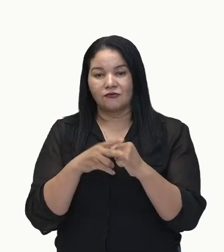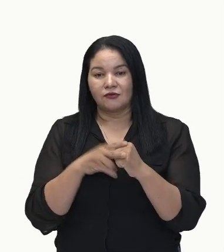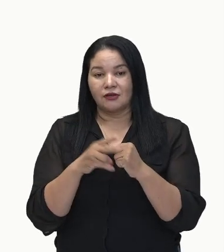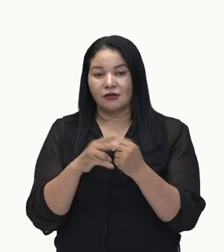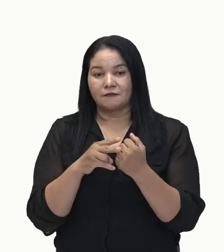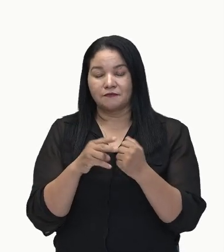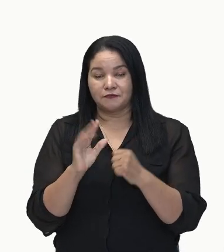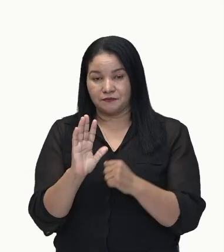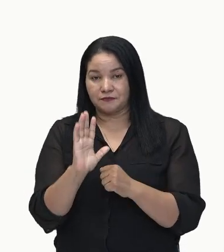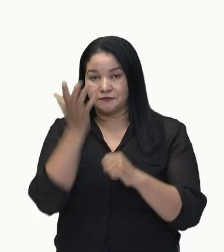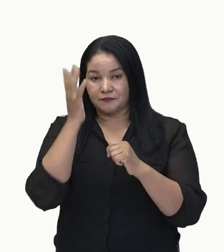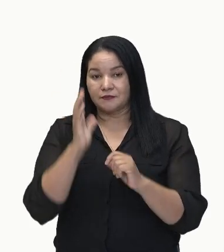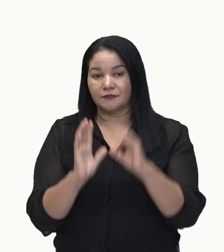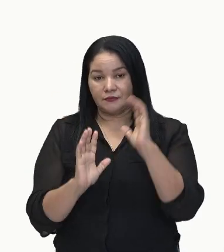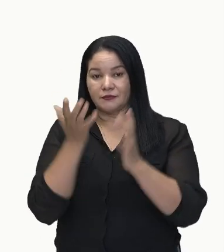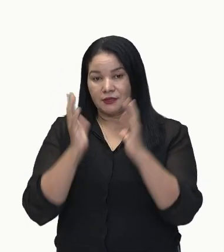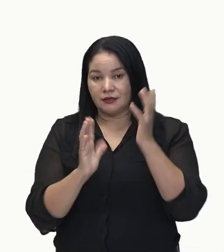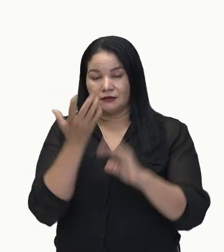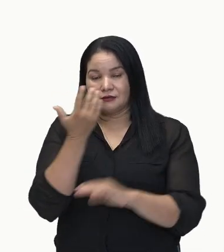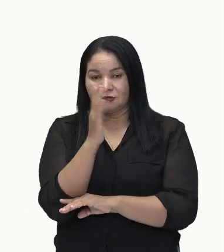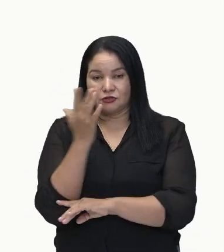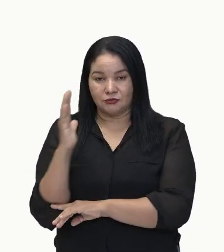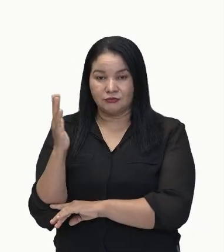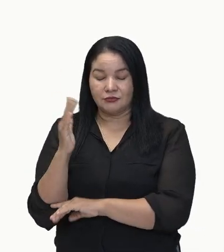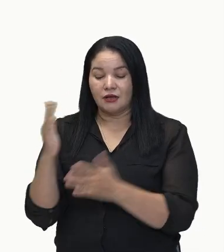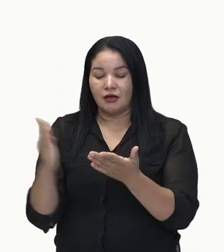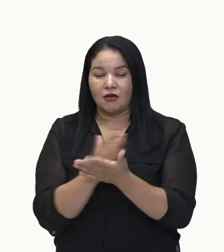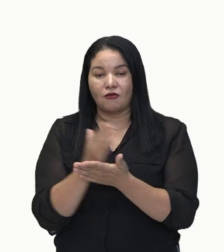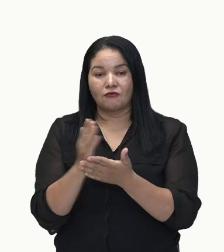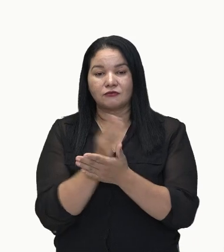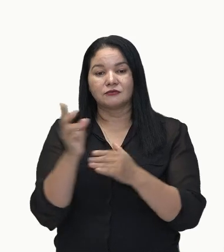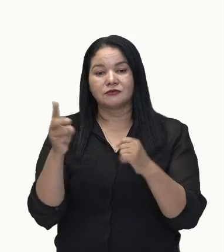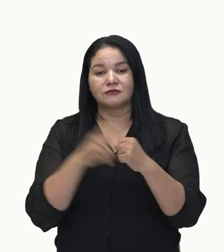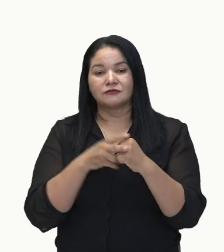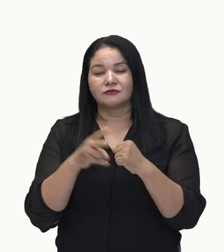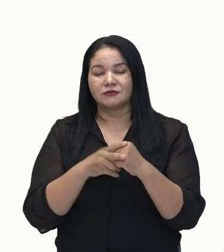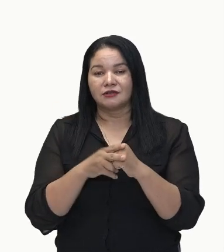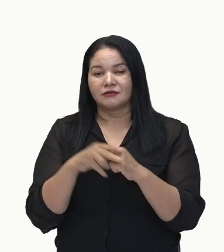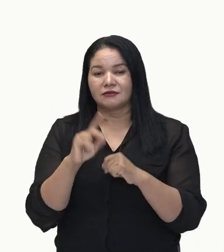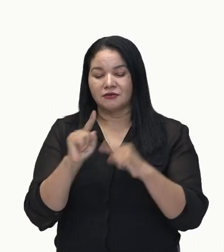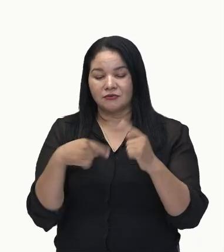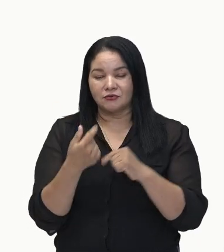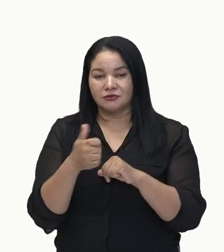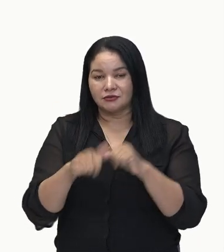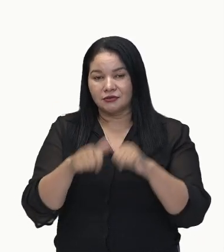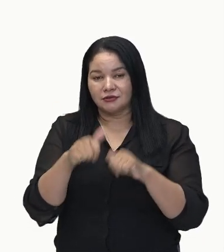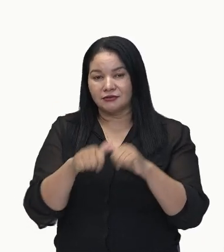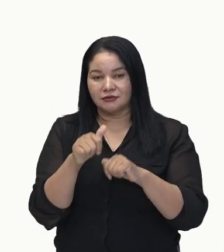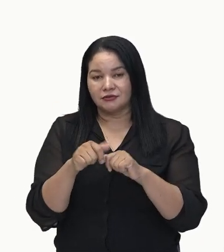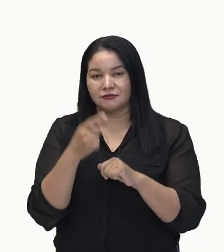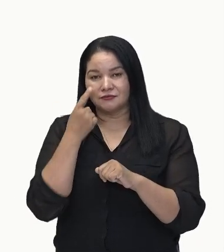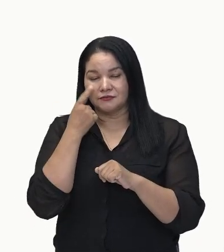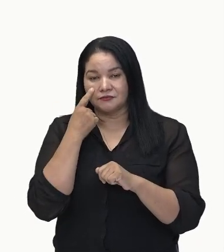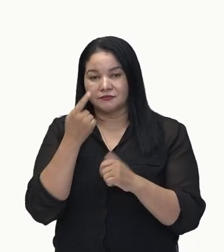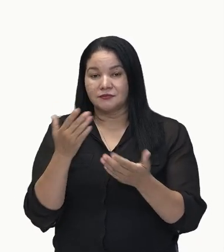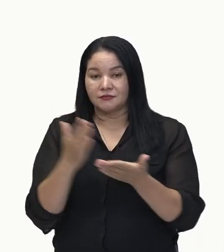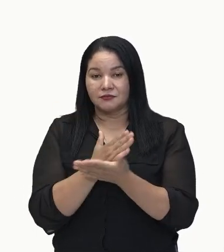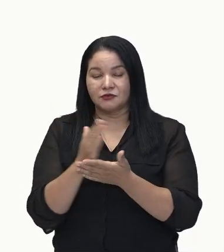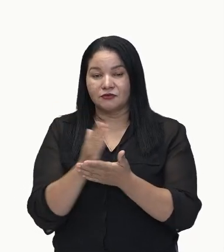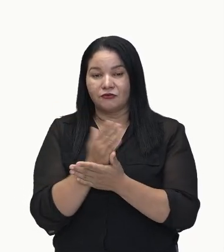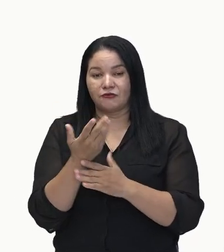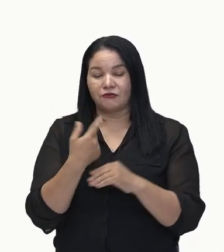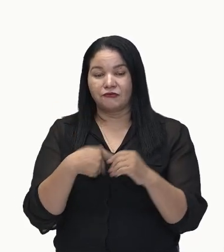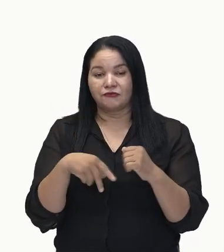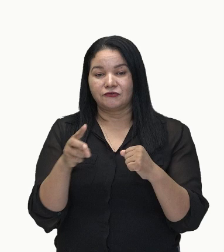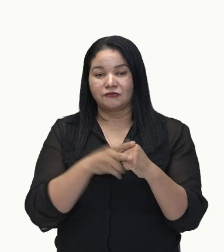fenômenos da natureza, temos alguns verbos aí que nós vamos analisar daqui a pouquinho, né? Entre elas aí o verbo haver no